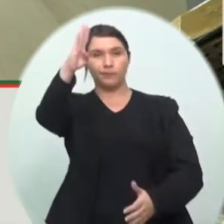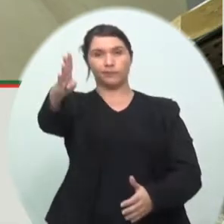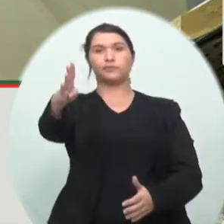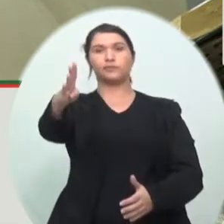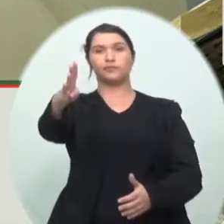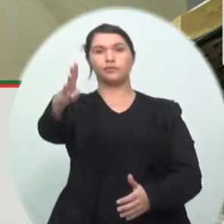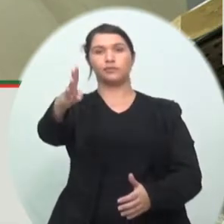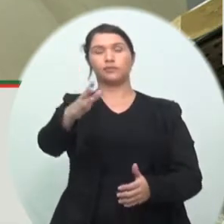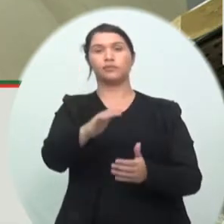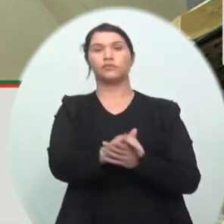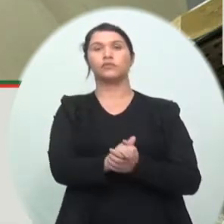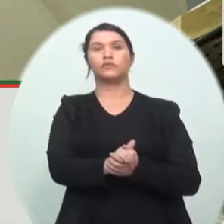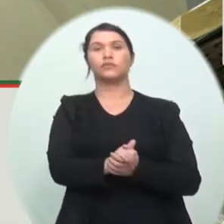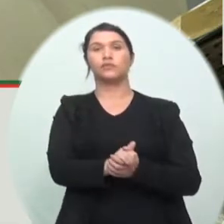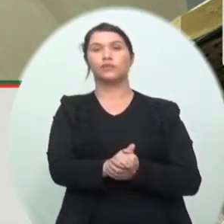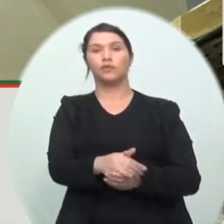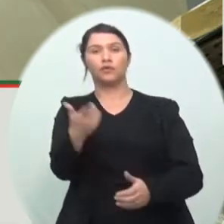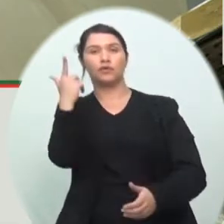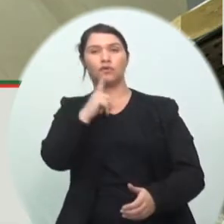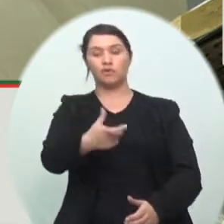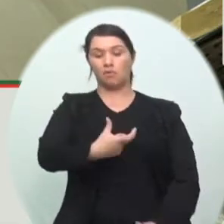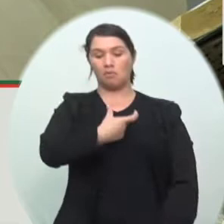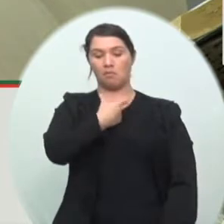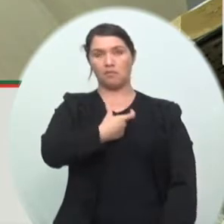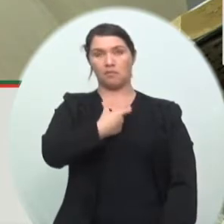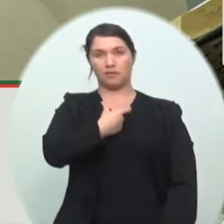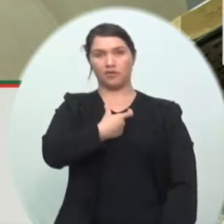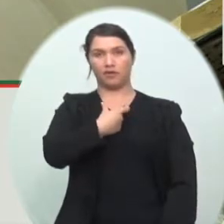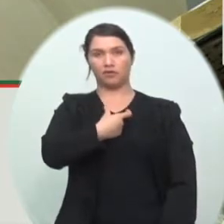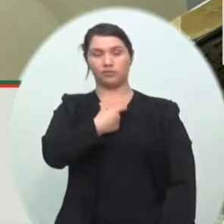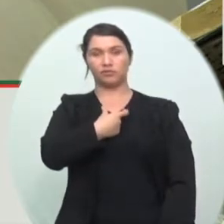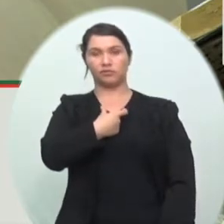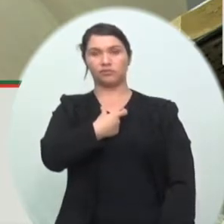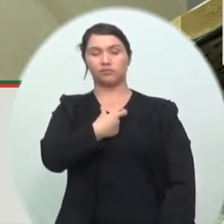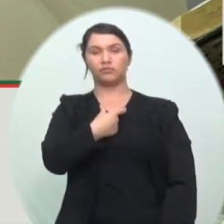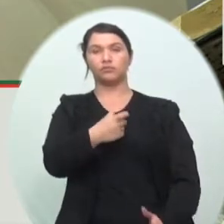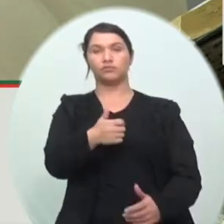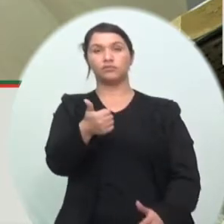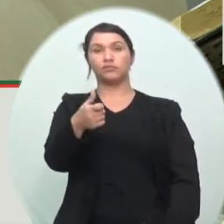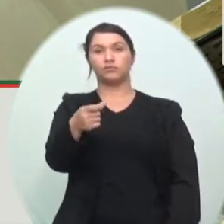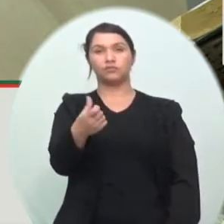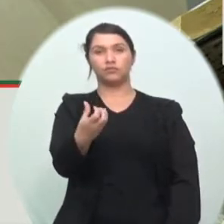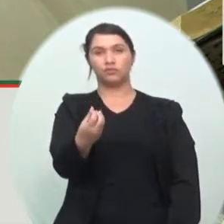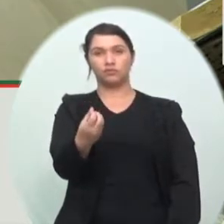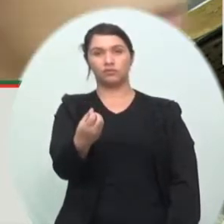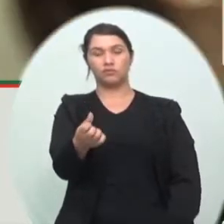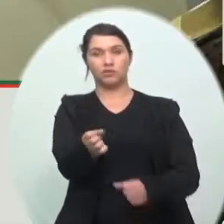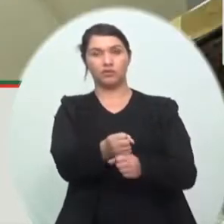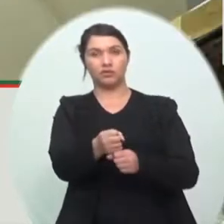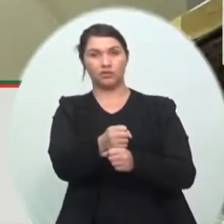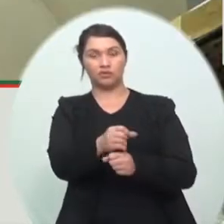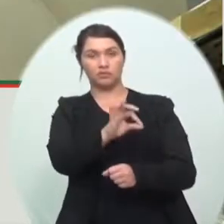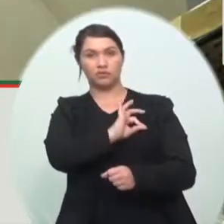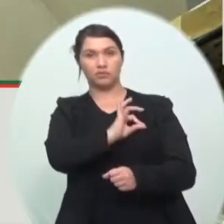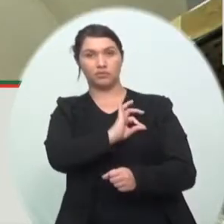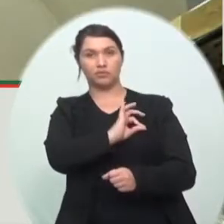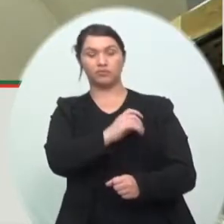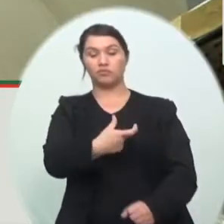condecorações: medalha comemorativa aos 170 anos da Polícia Militar de Santa Catarina, medalha de mérito Coronel Lopes